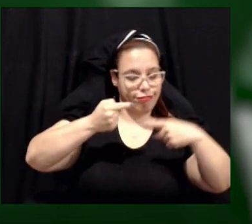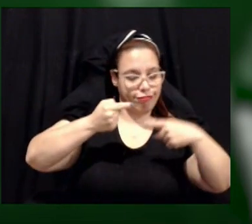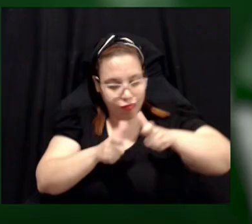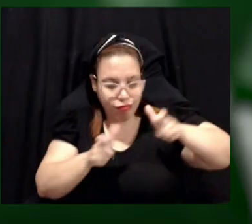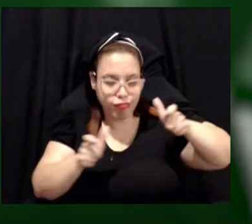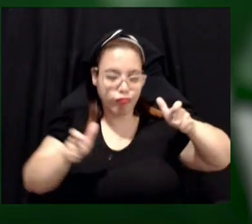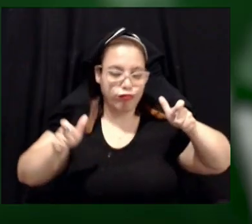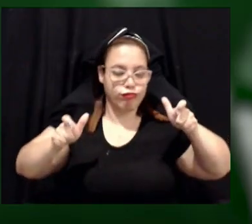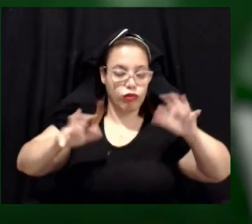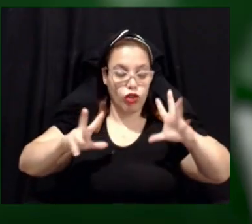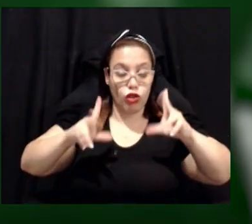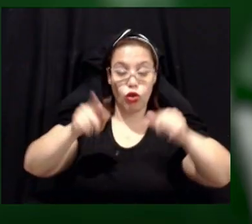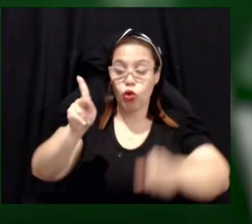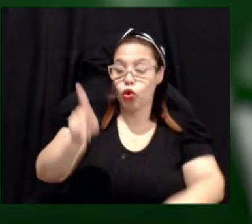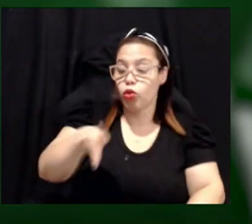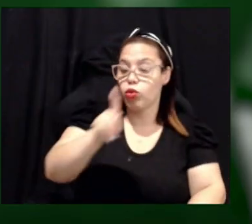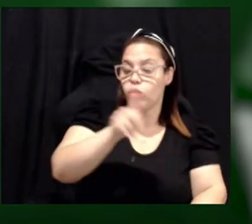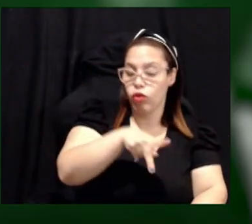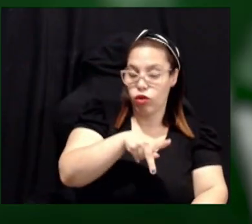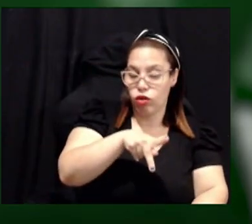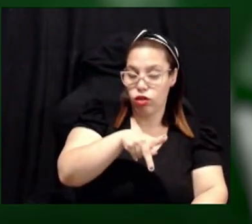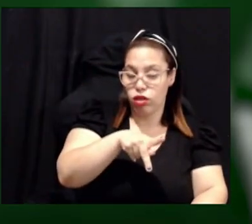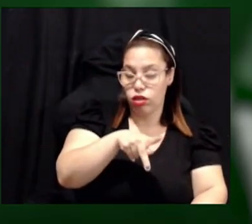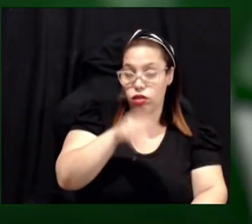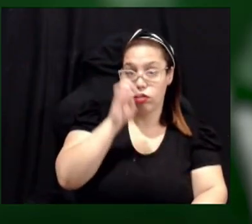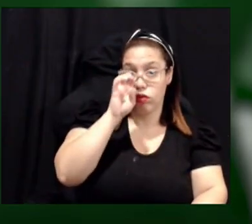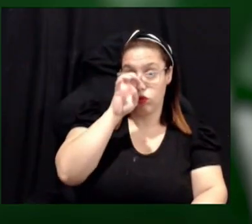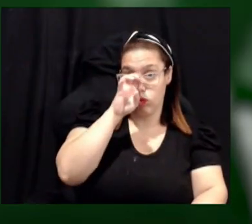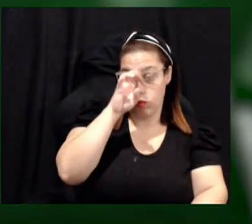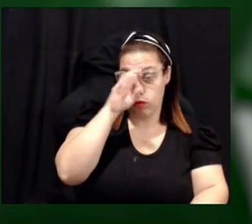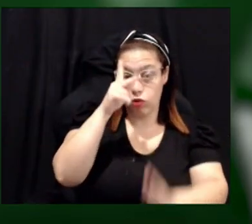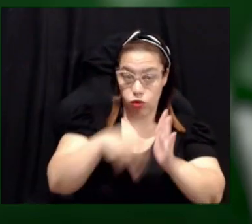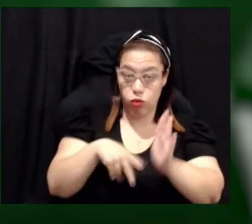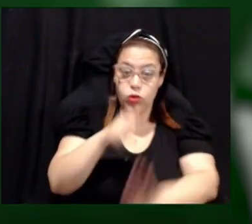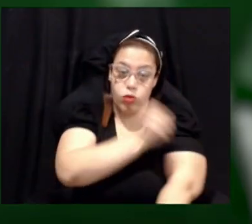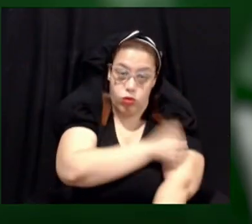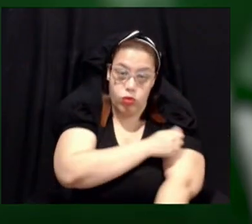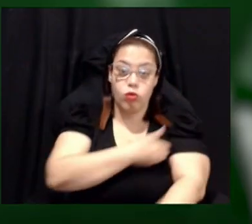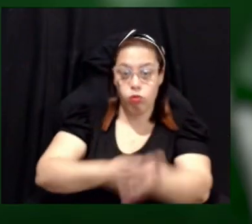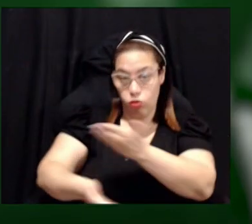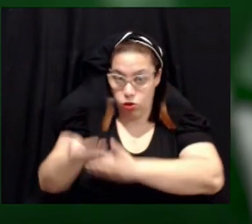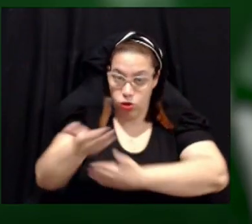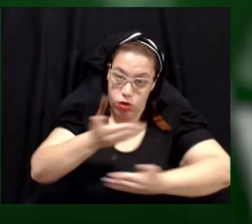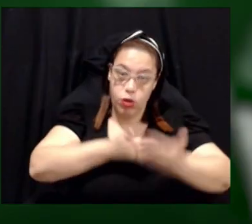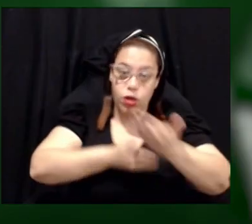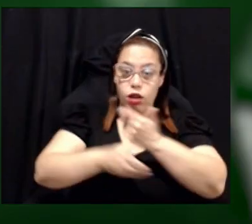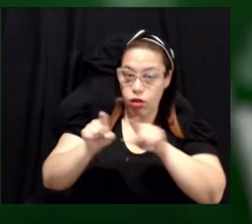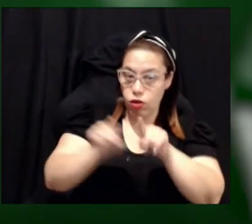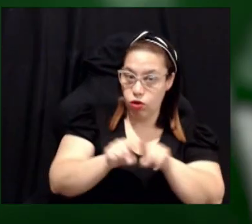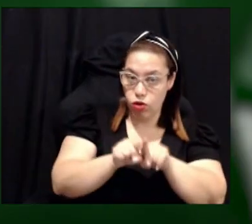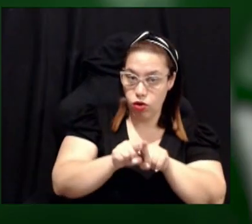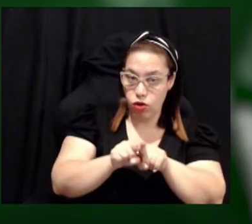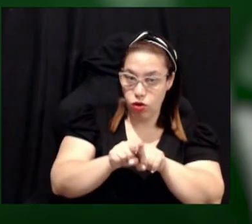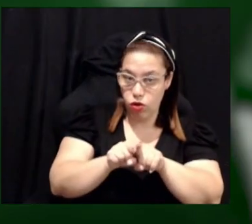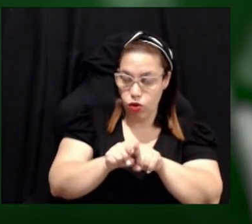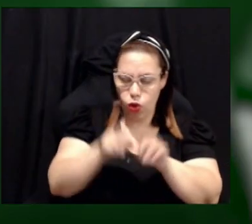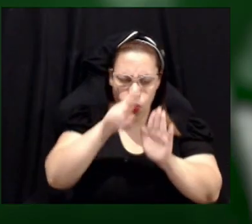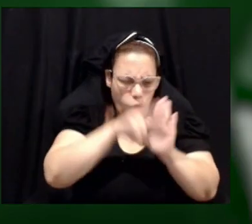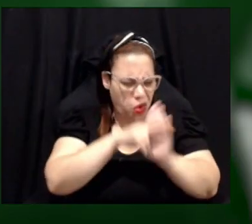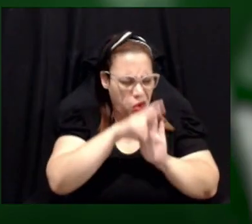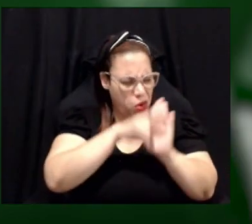os professores, em algumas situações com os próprios estudantes participando também, sobre a revisão